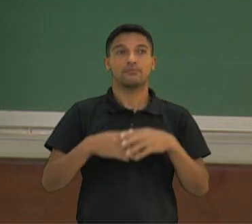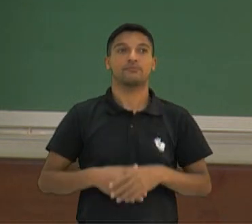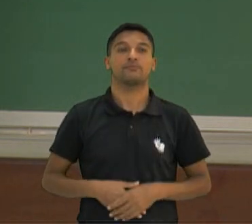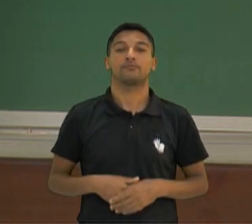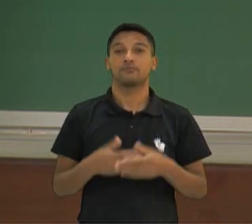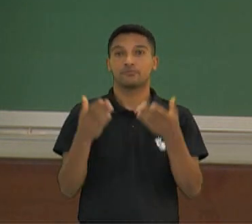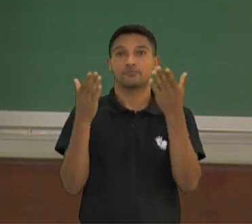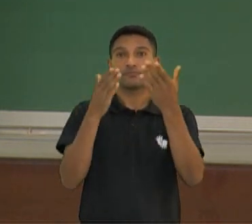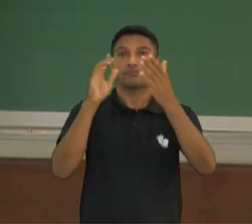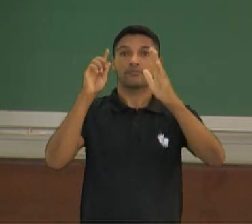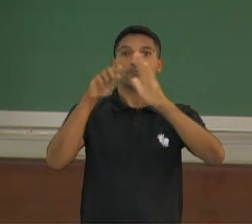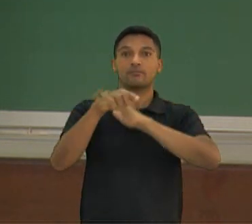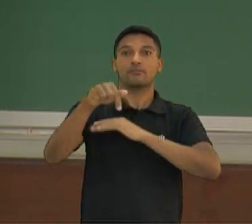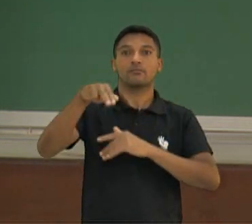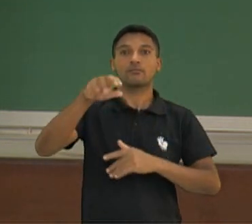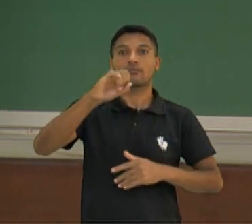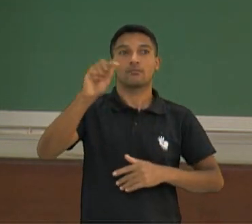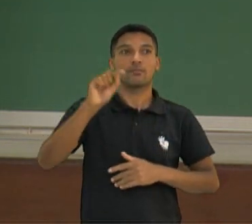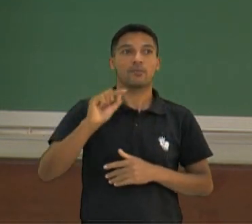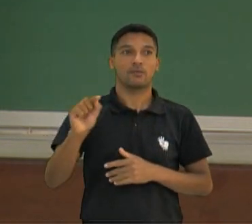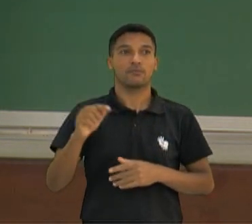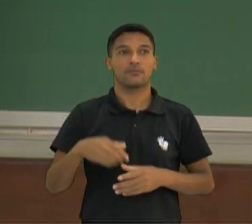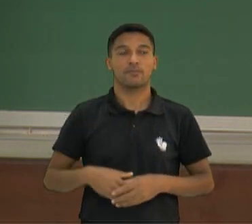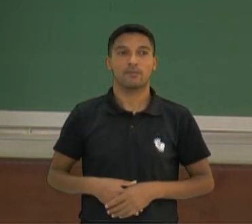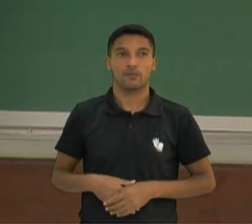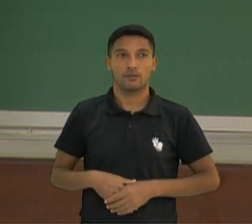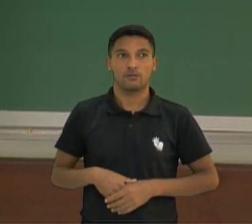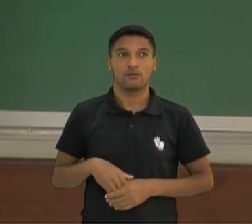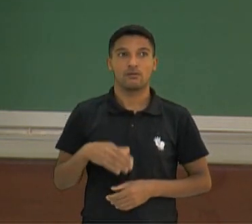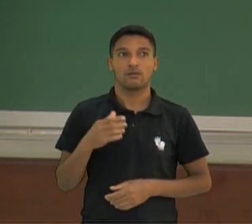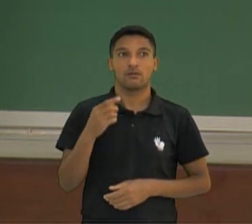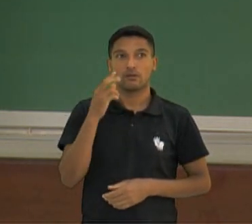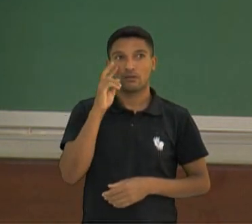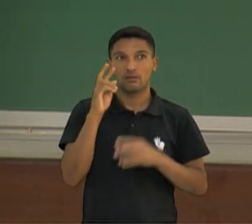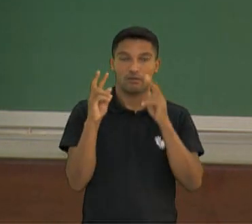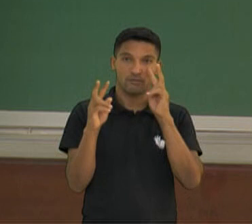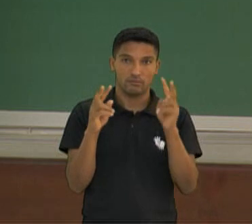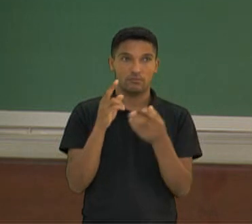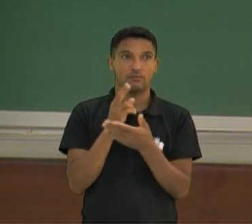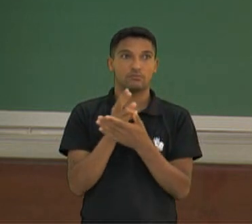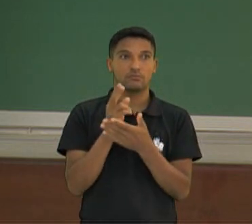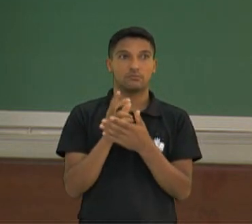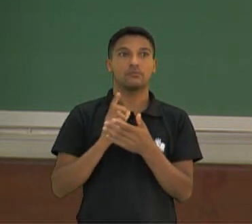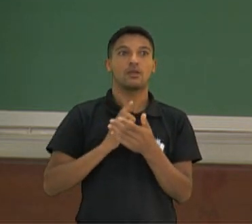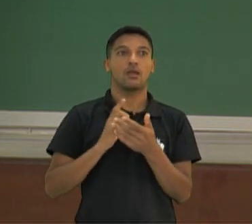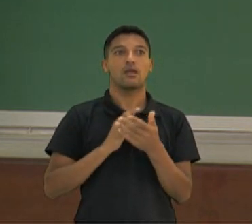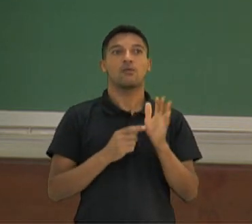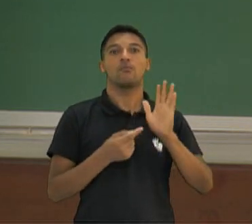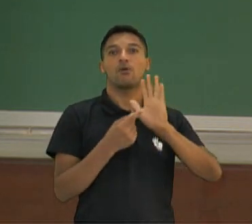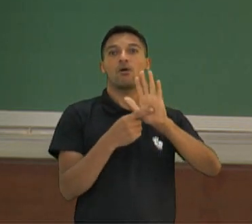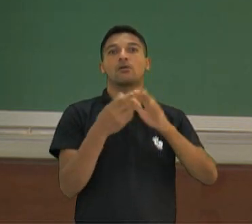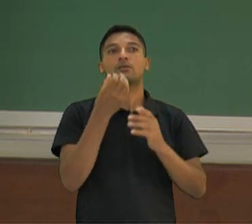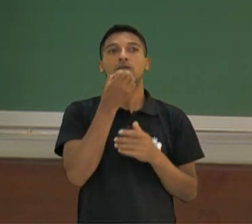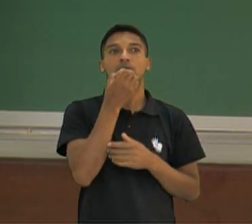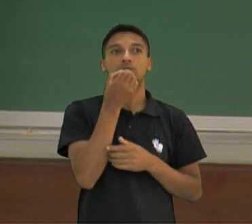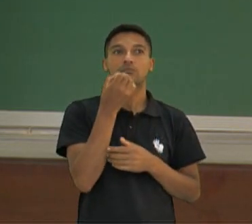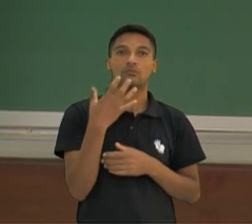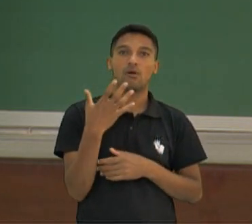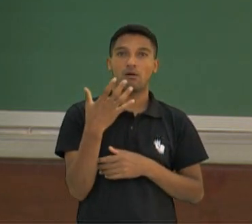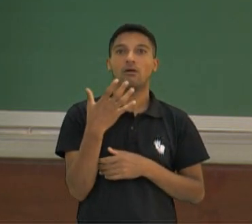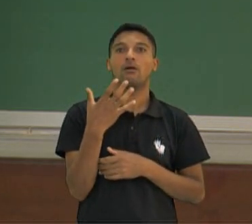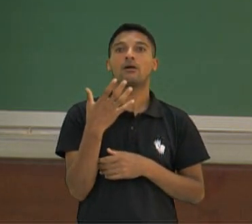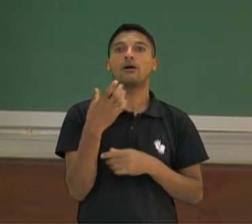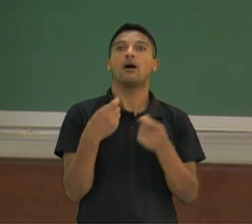quiz da aula, mesmo apresentando bons resultados de crescimento econômico, a Ásia Central ainda concentra a economia